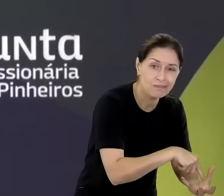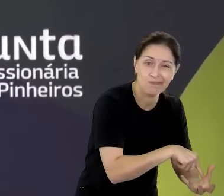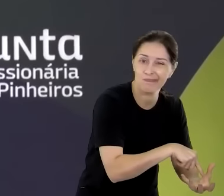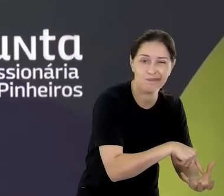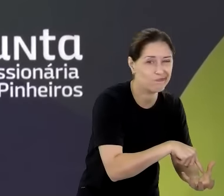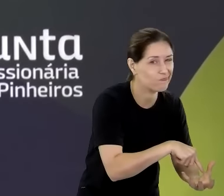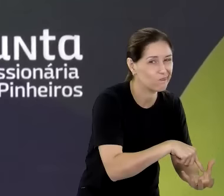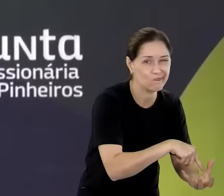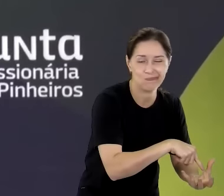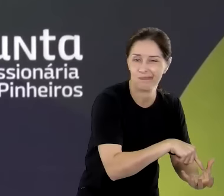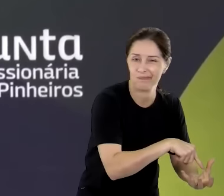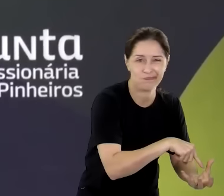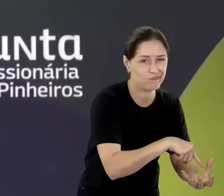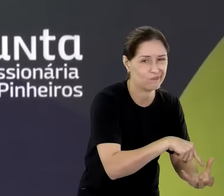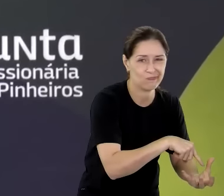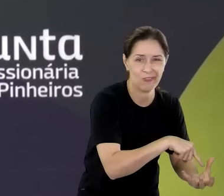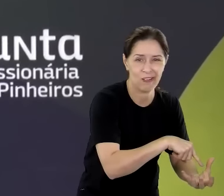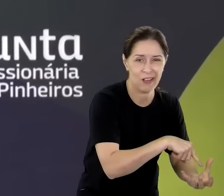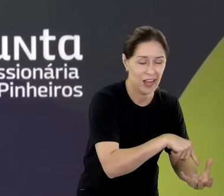Porque os bens daqui,